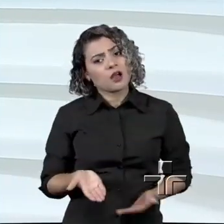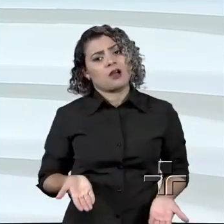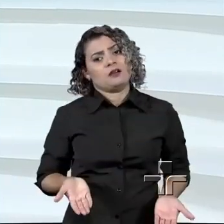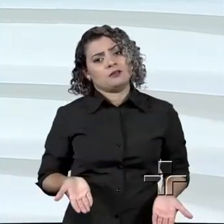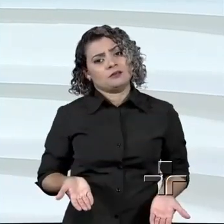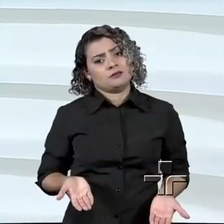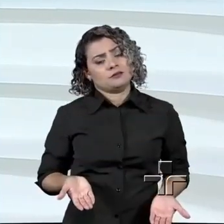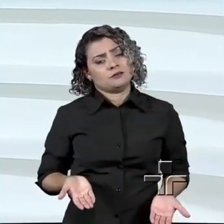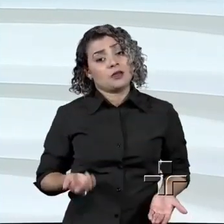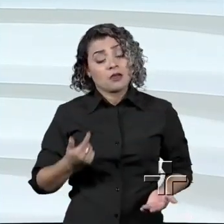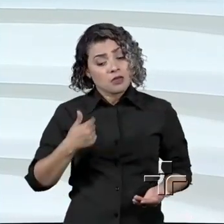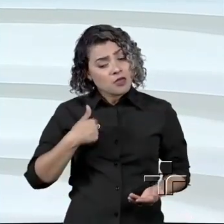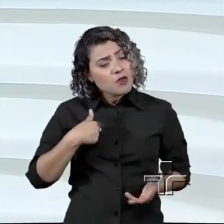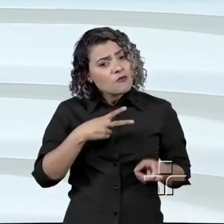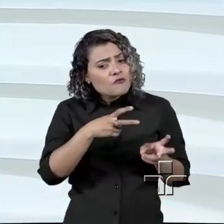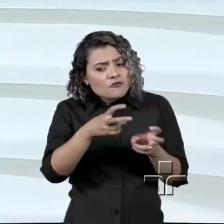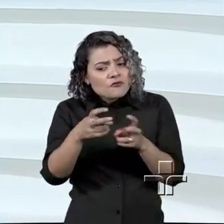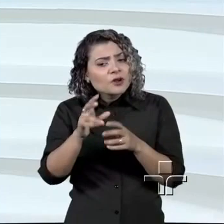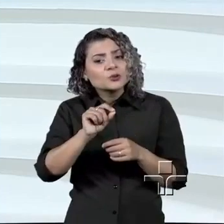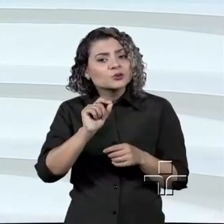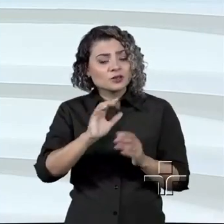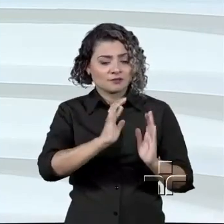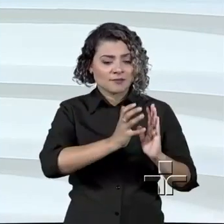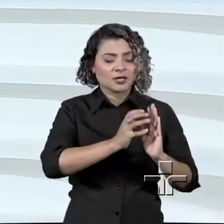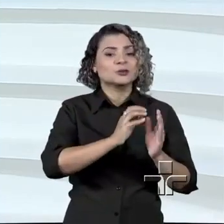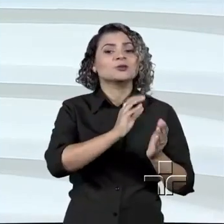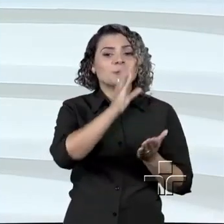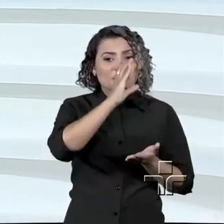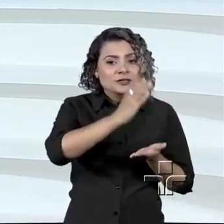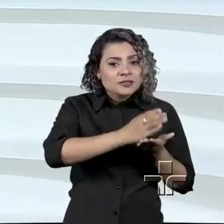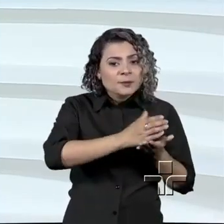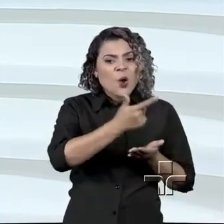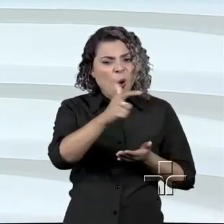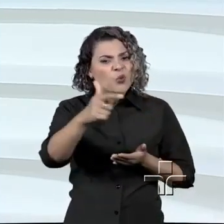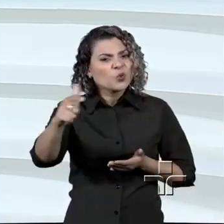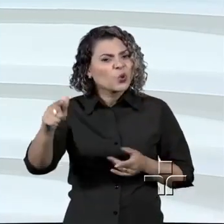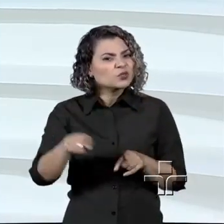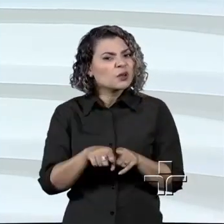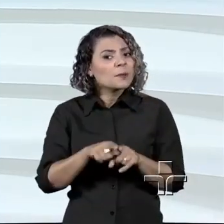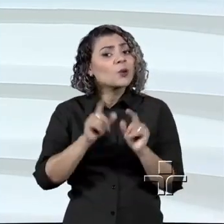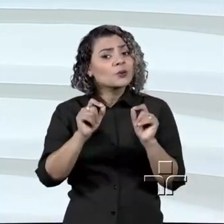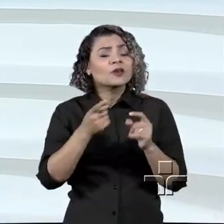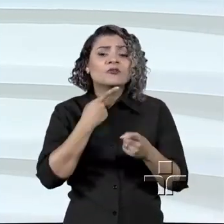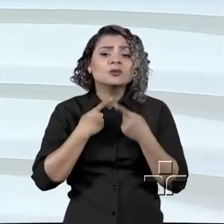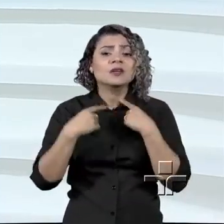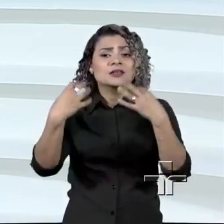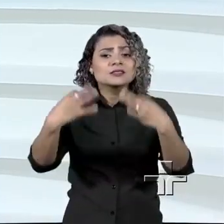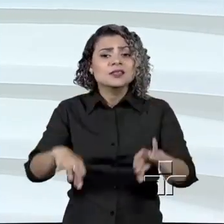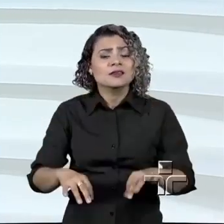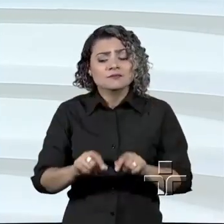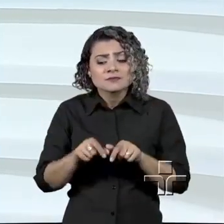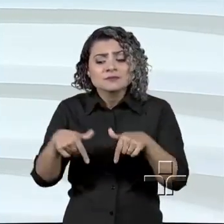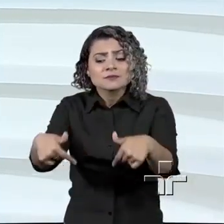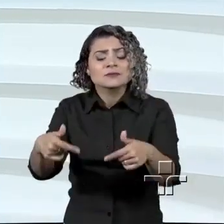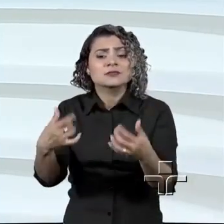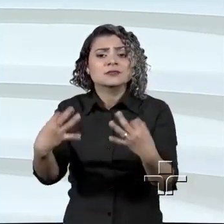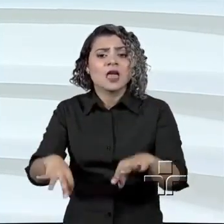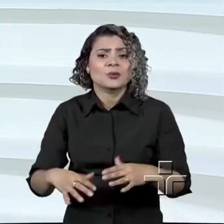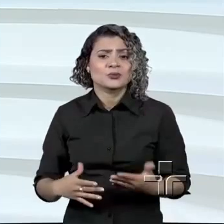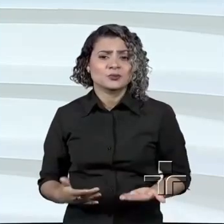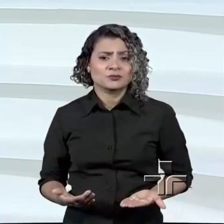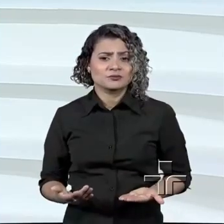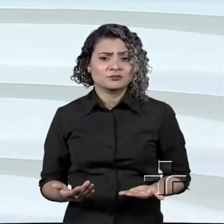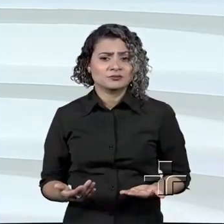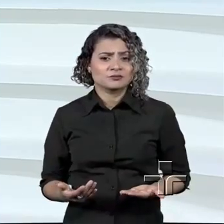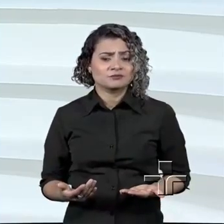né? E eu também vejo no PSDB e em muitos outros partidos a vontade de acertar. Então, eu acho que assim,